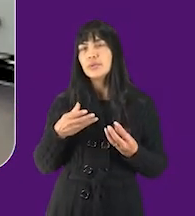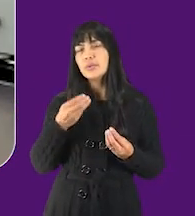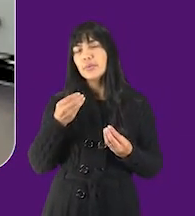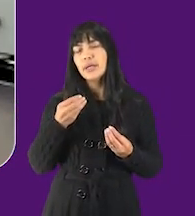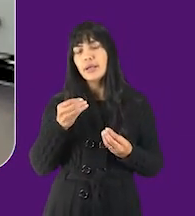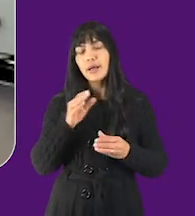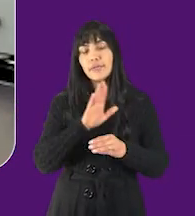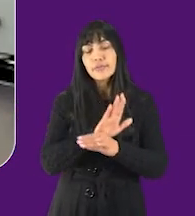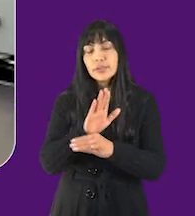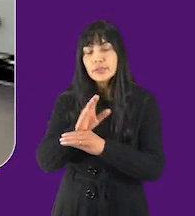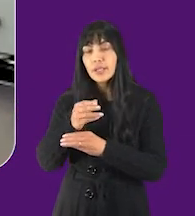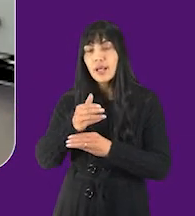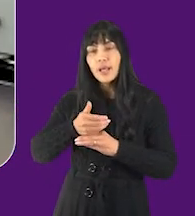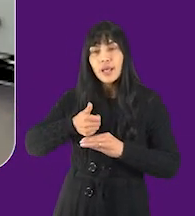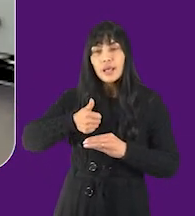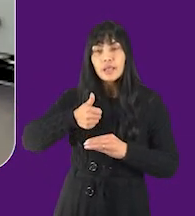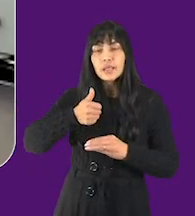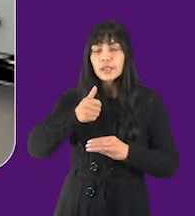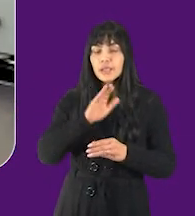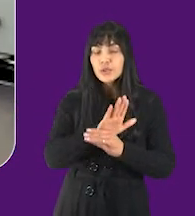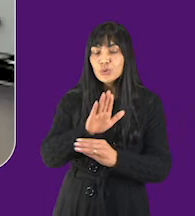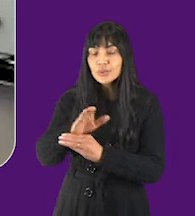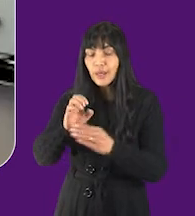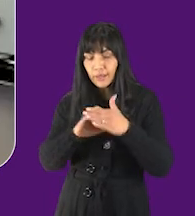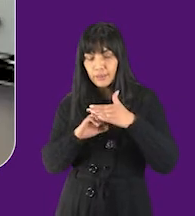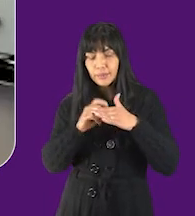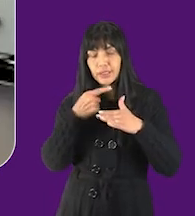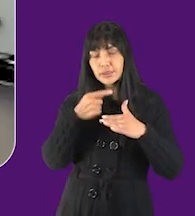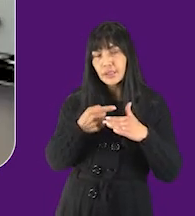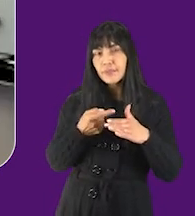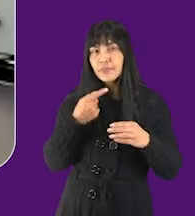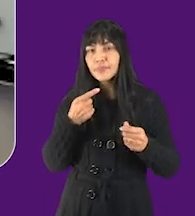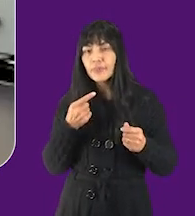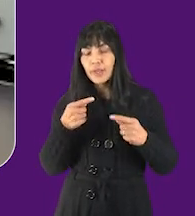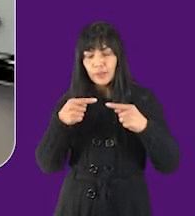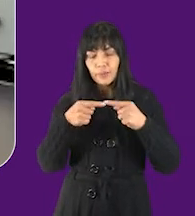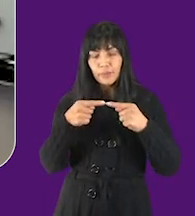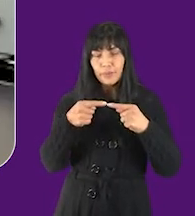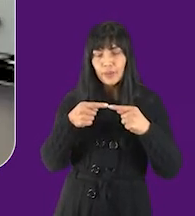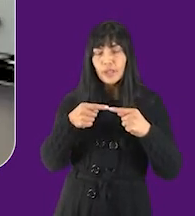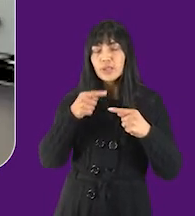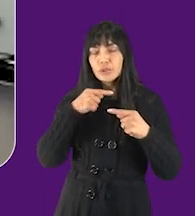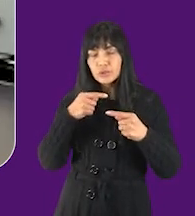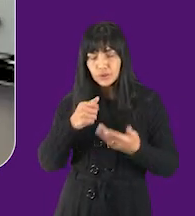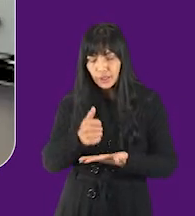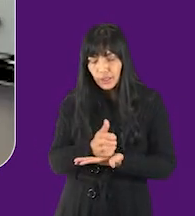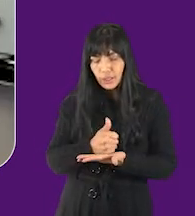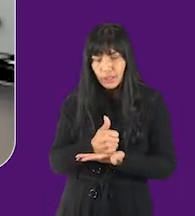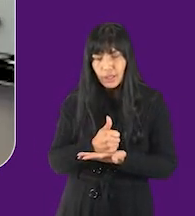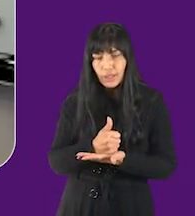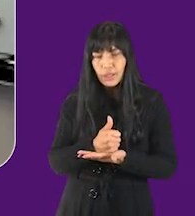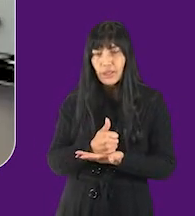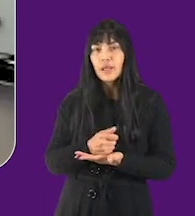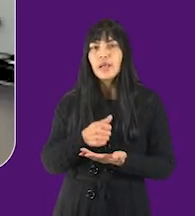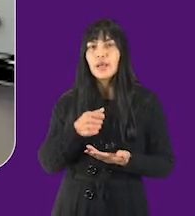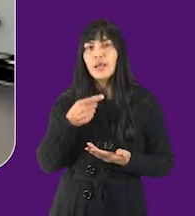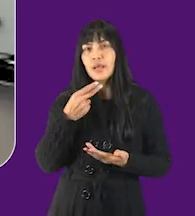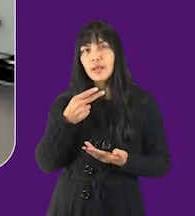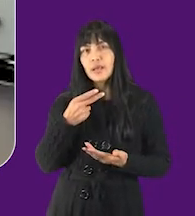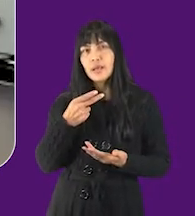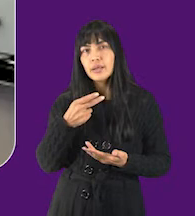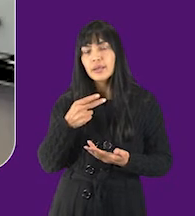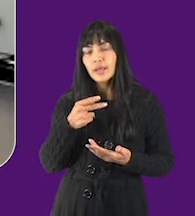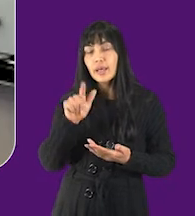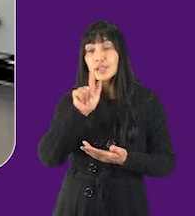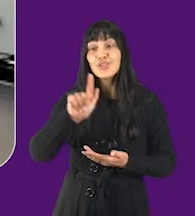facilitar e contribuir com as inovações da empresa, no sentido que nós temos um pilar dentro do WCM que se chama Early Management, ou